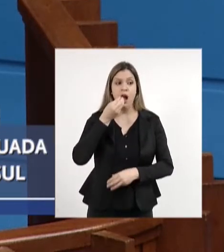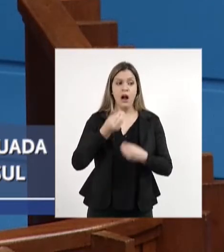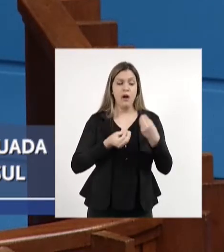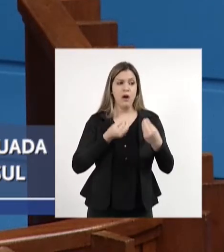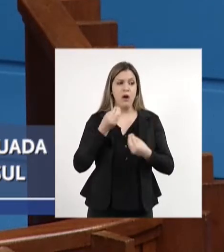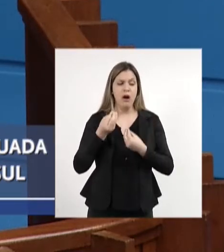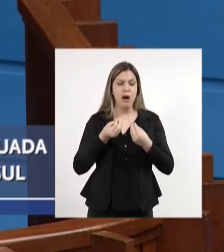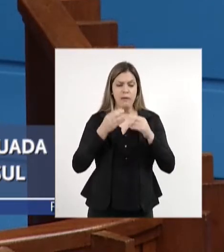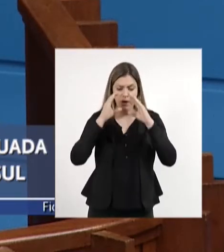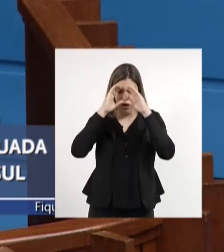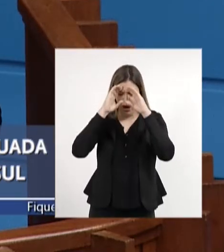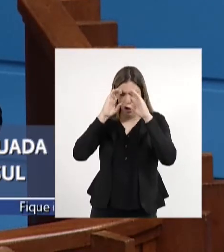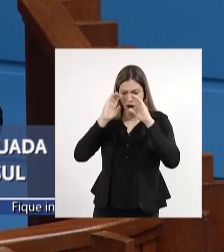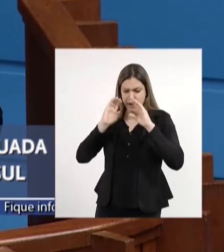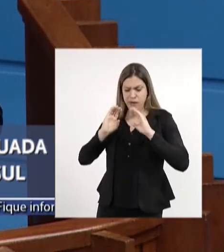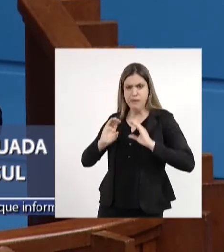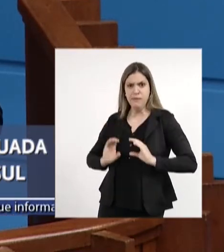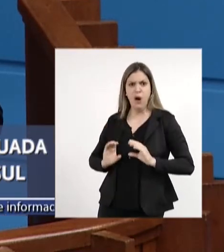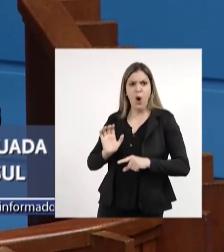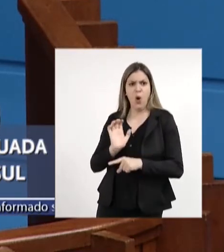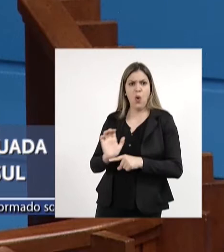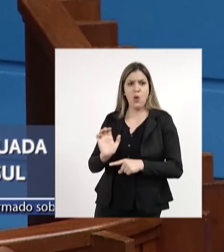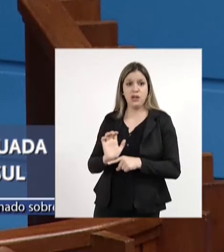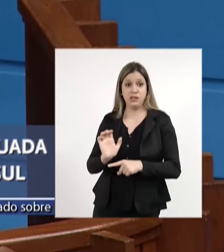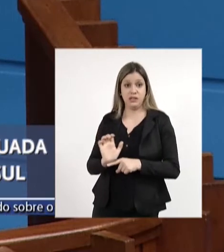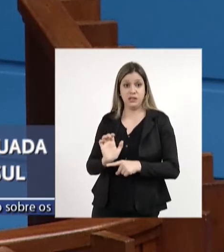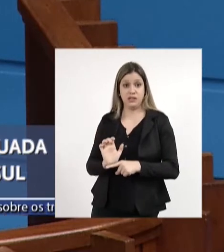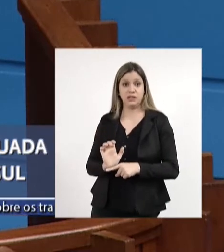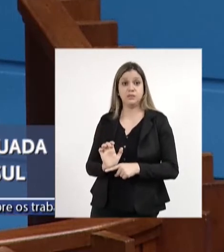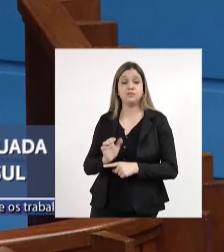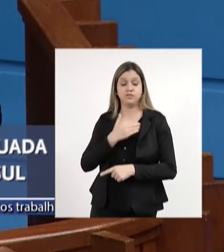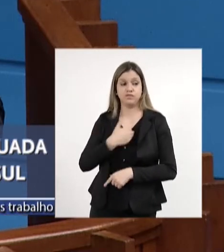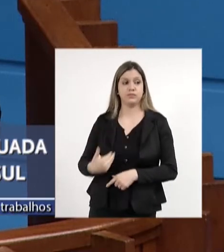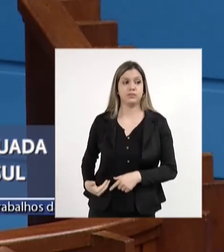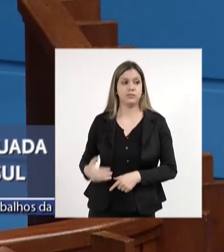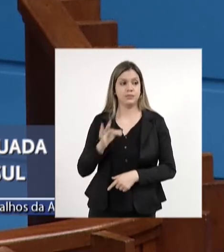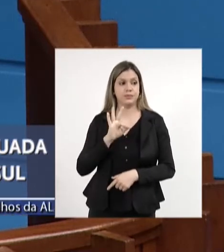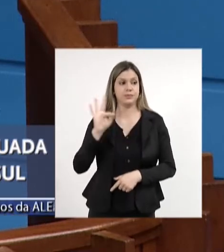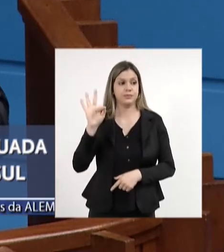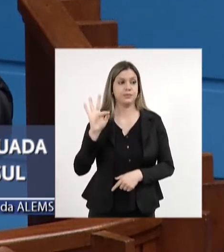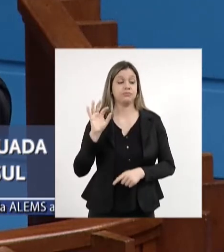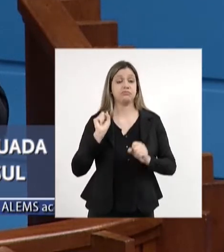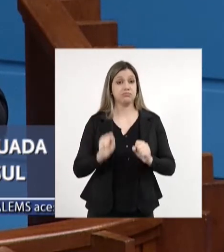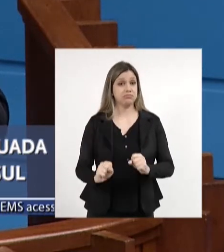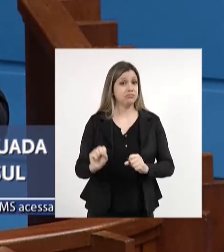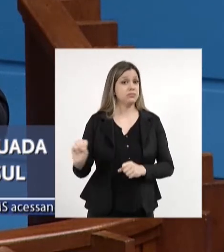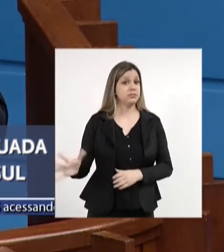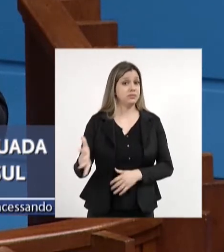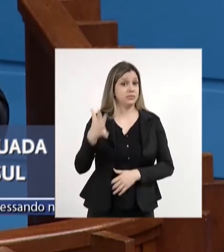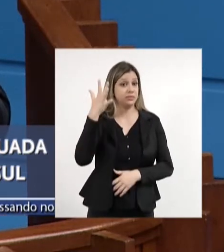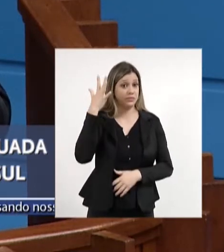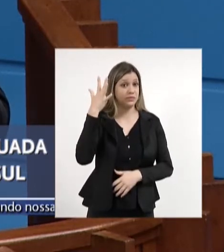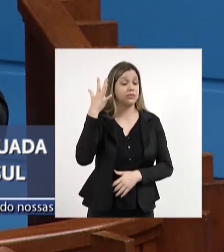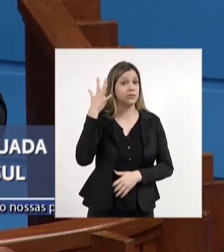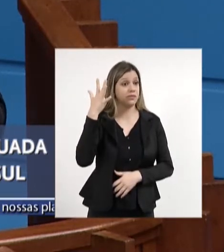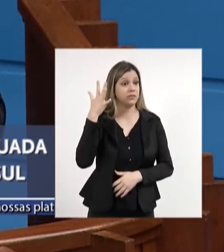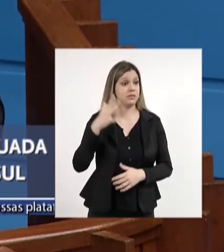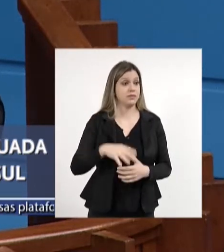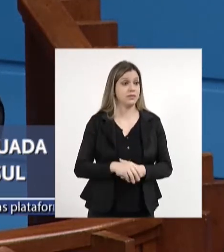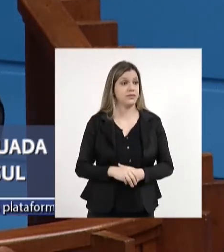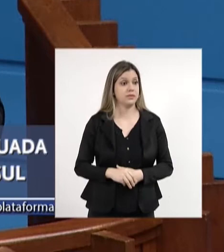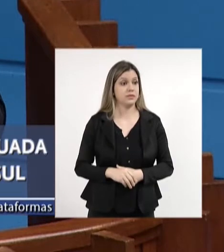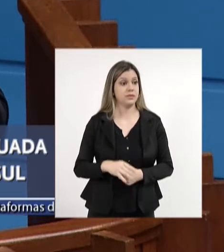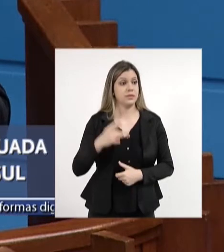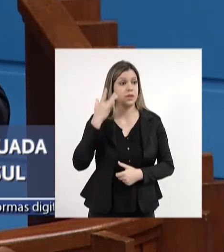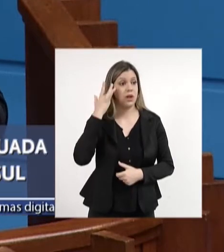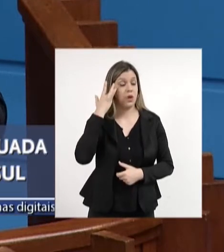que esse comportamento estatal, especialmente da União, pode implicar para os gestores. Eu acho